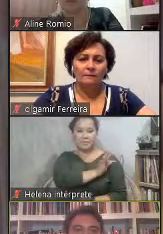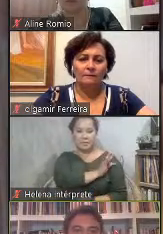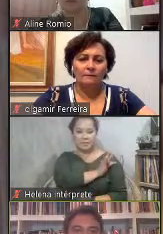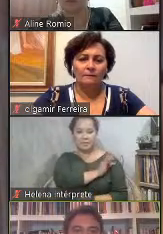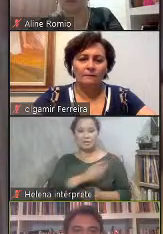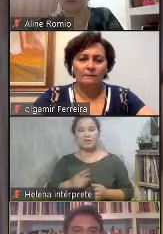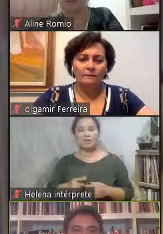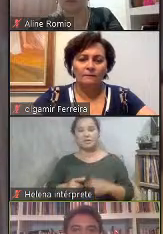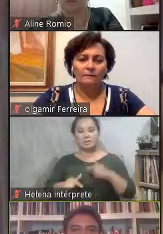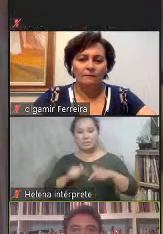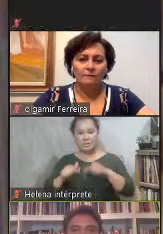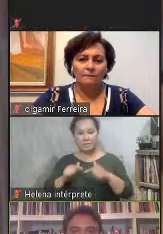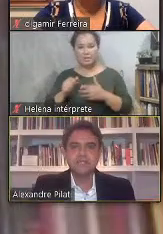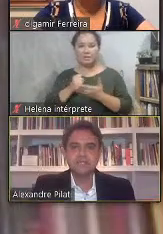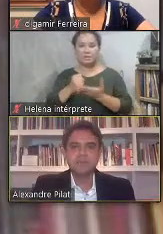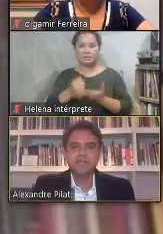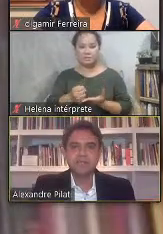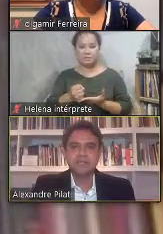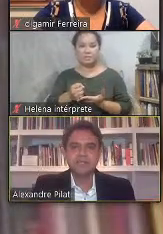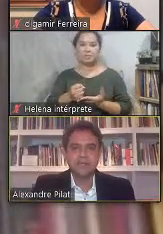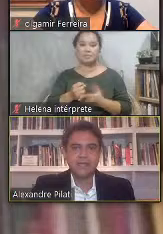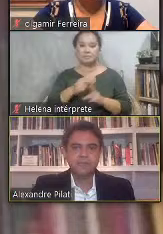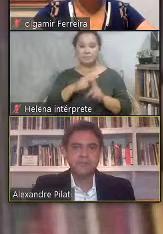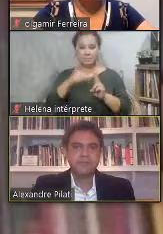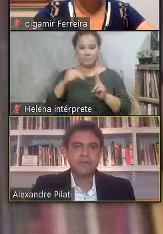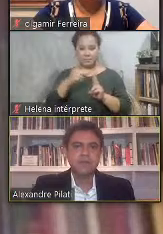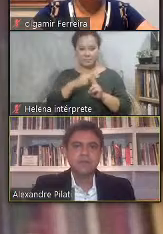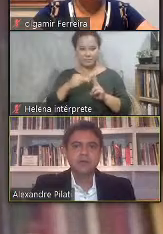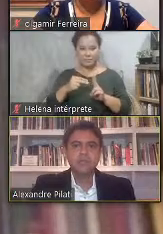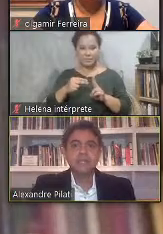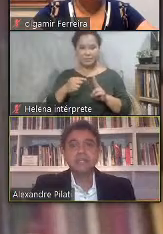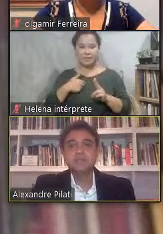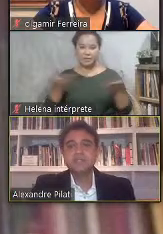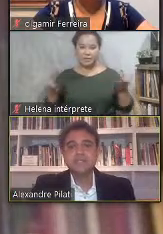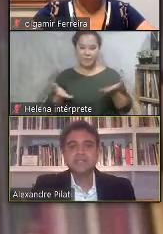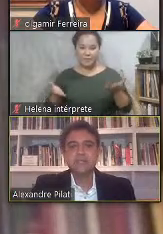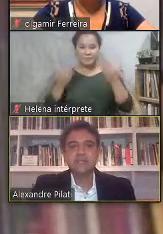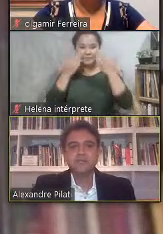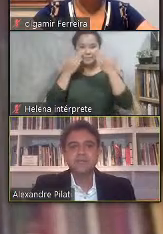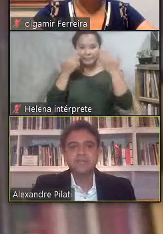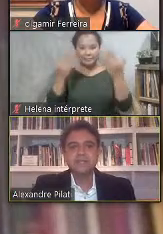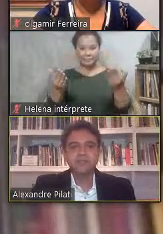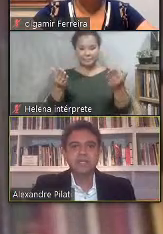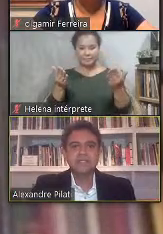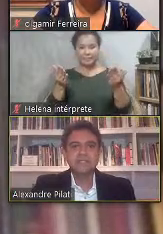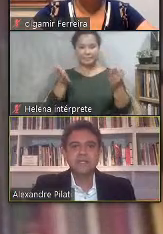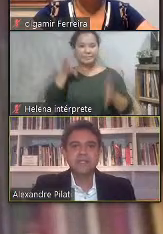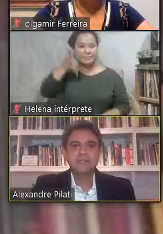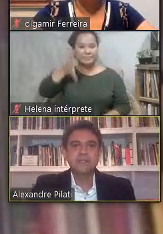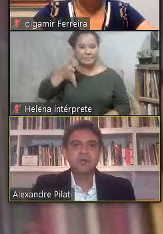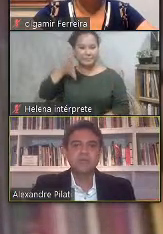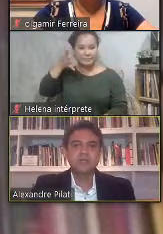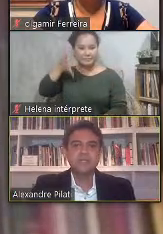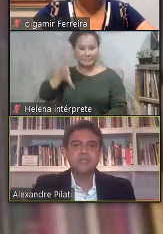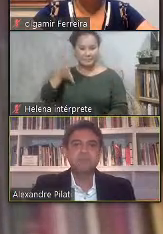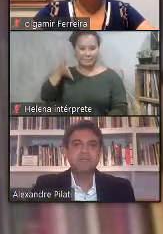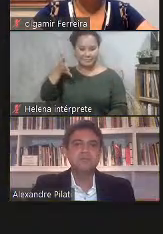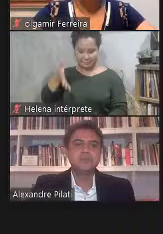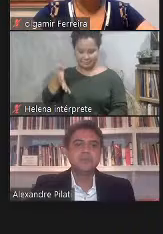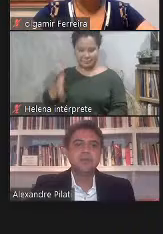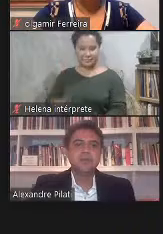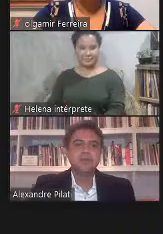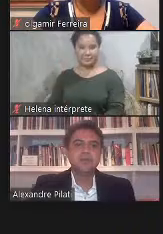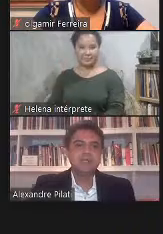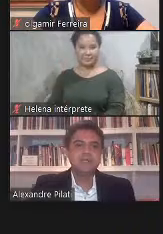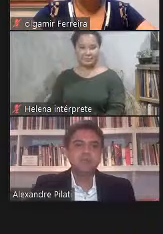sessão que inicia oficialmente a nossa semana universitária. O Decanato de Extensão da Universidade de Brasília tem a honra de